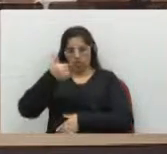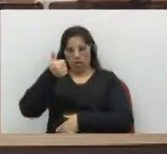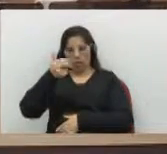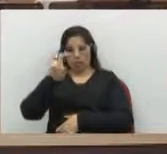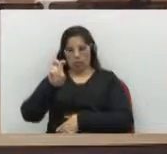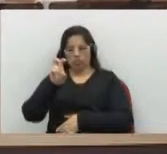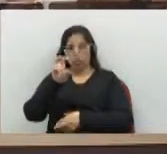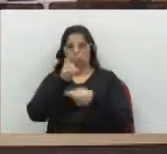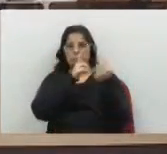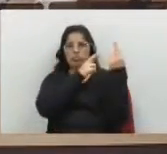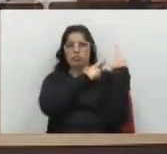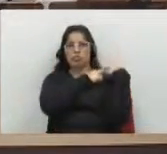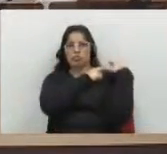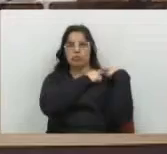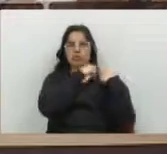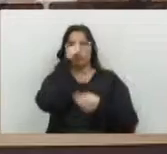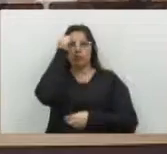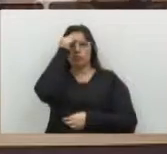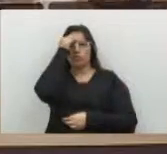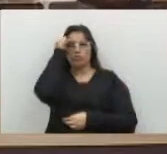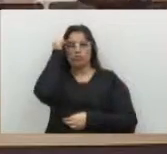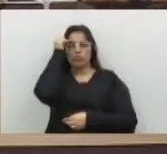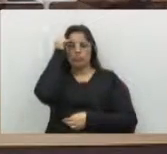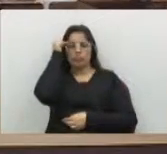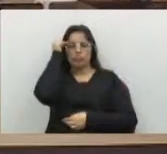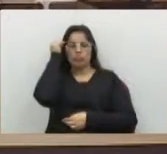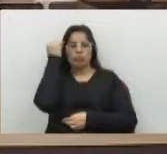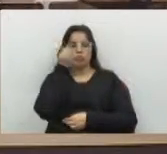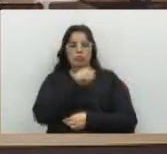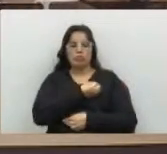488/2015, autor vereador Dr. Júlio. Requerimento número